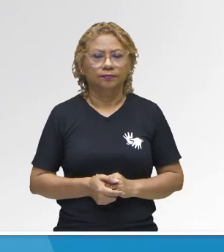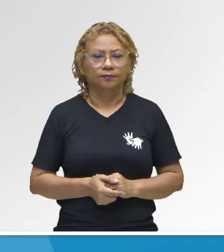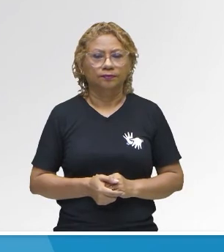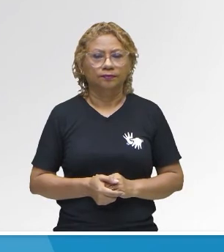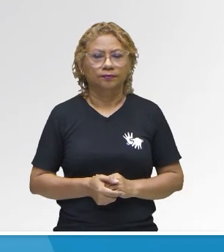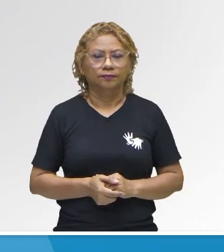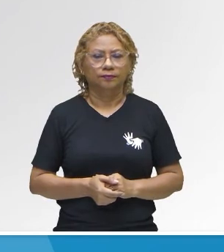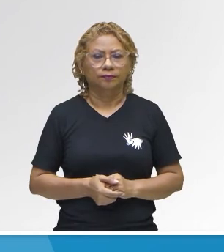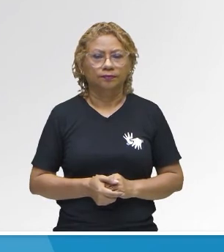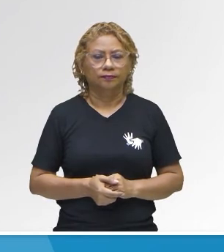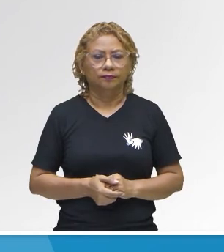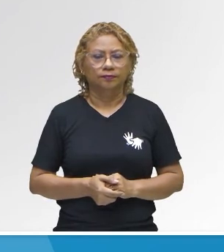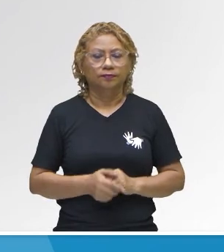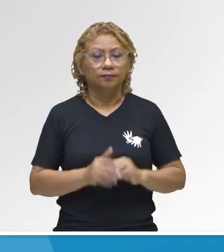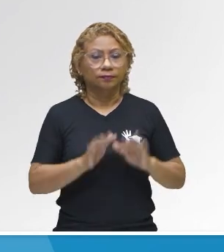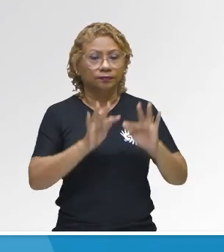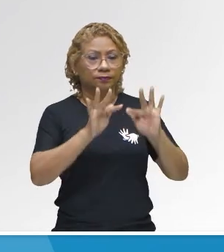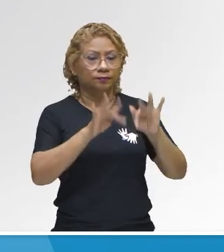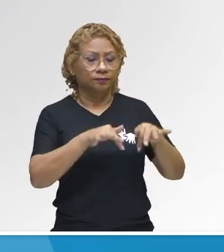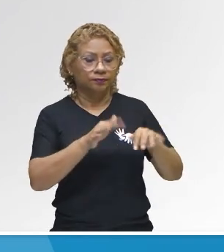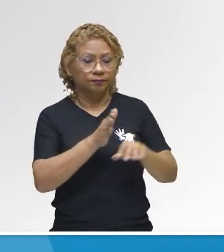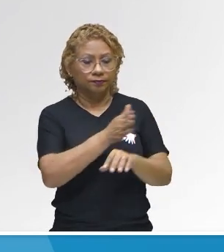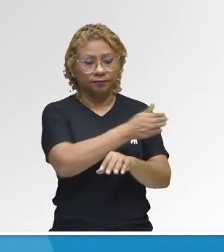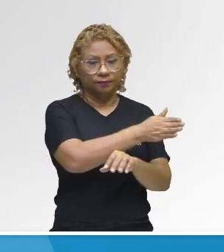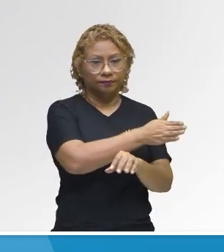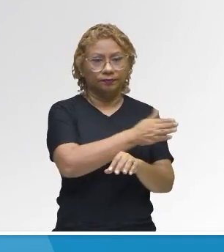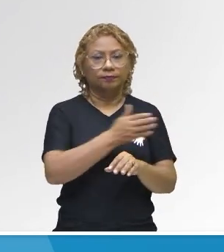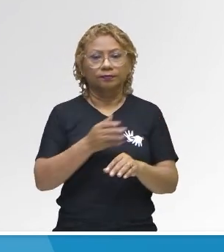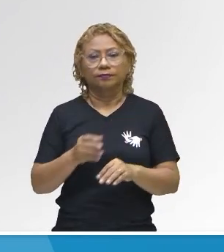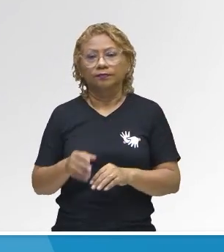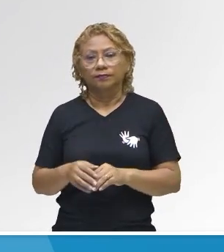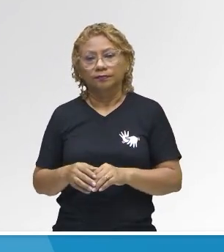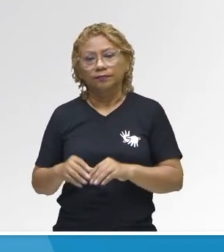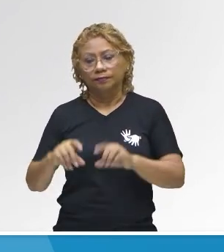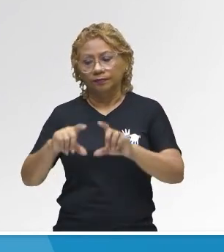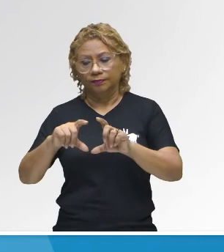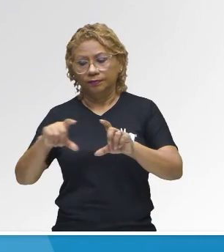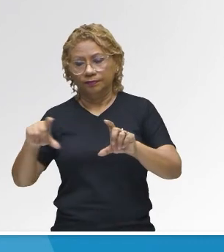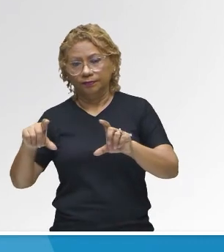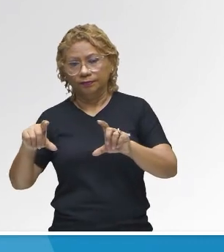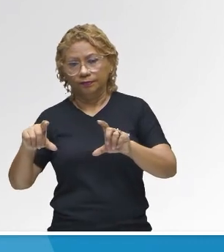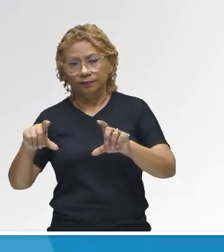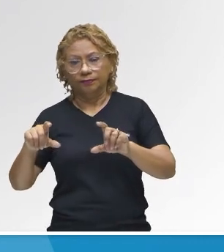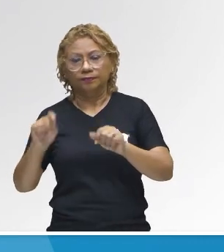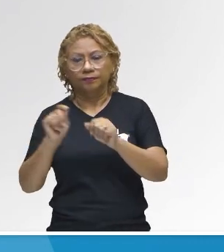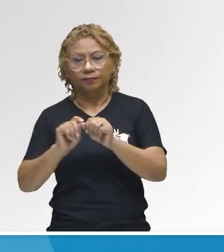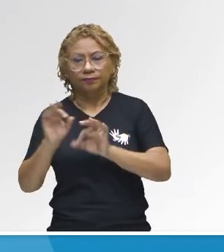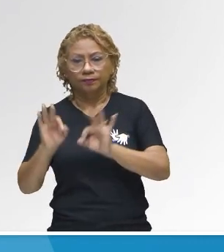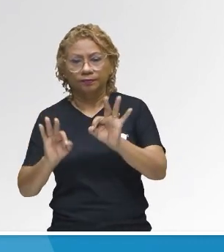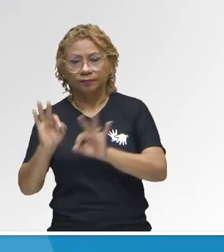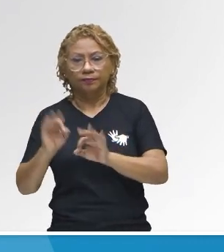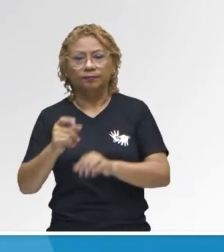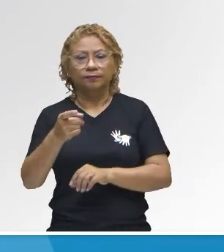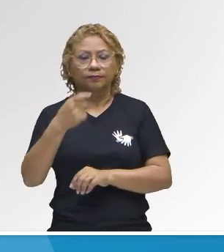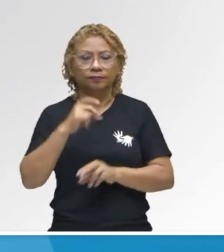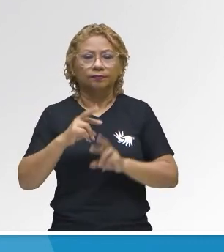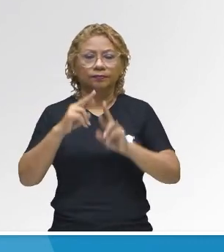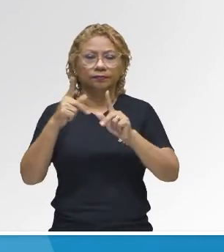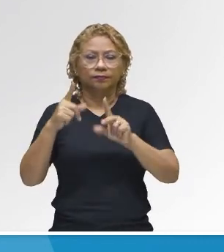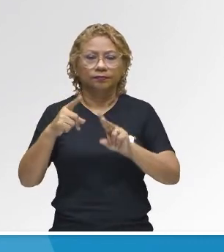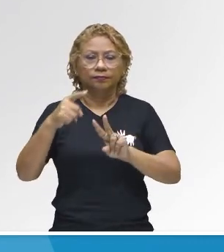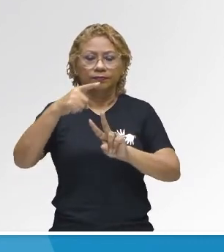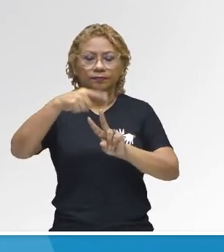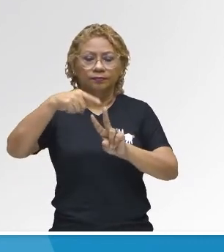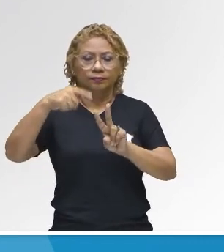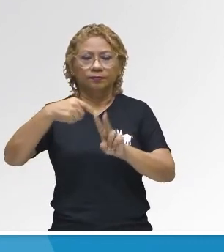Então, a gente encerra aqui. X vai ter que ser diferente de π sobre 4 mais kπ sobre 2.